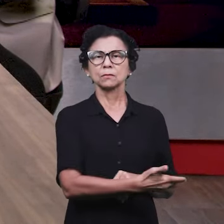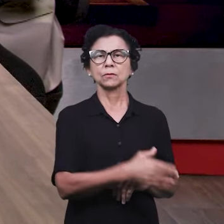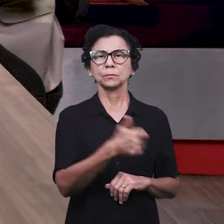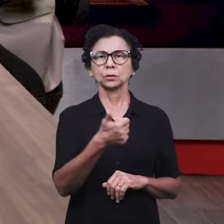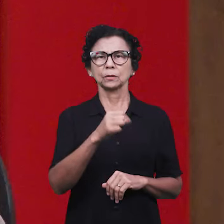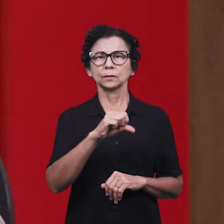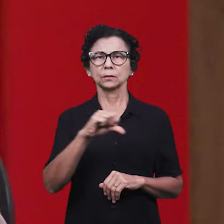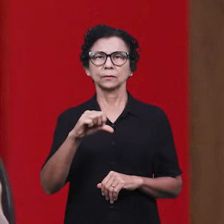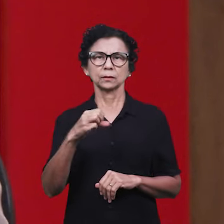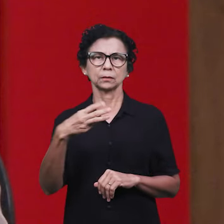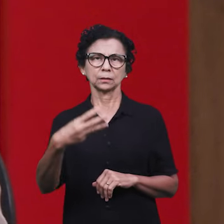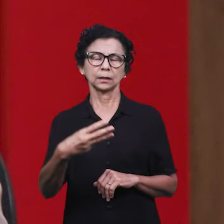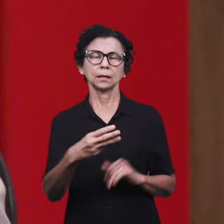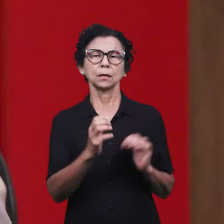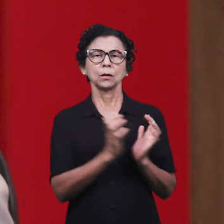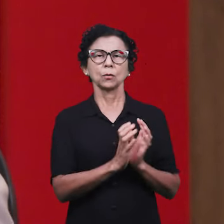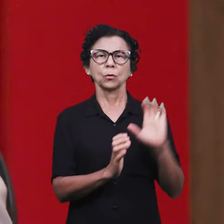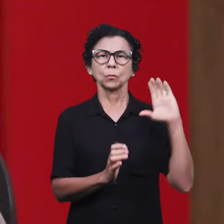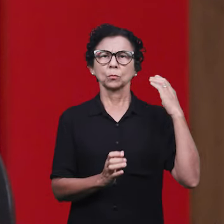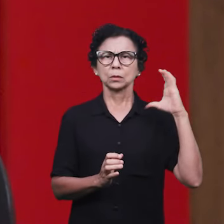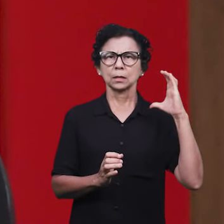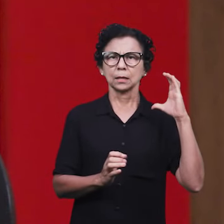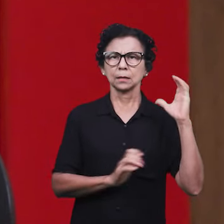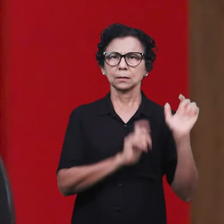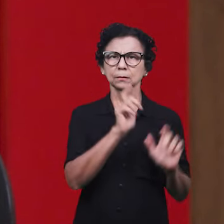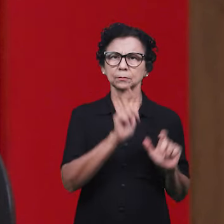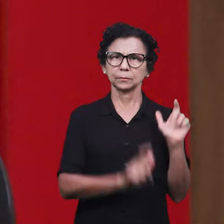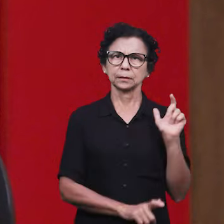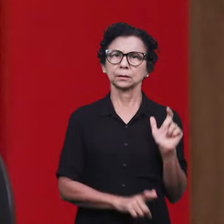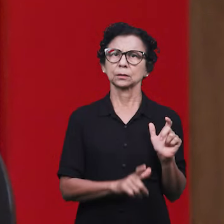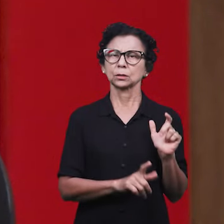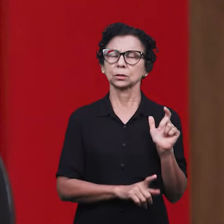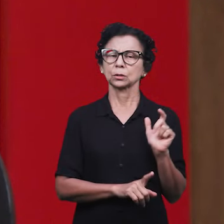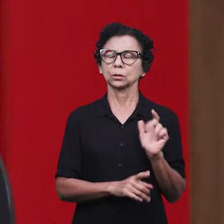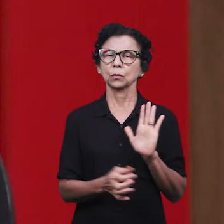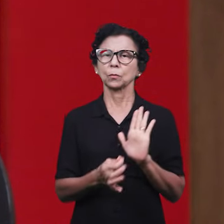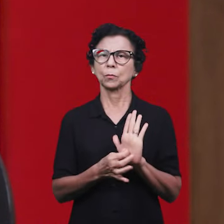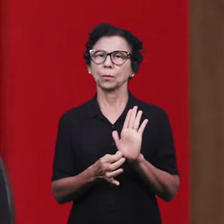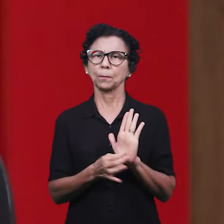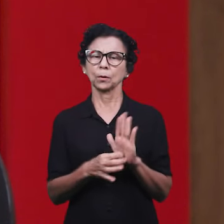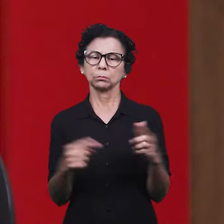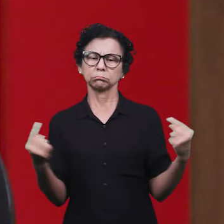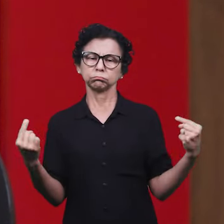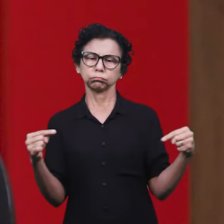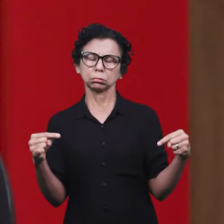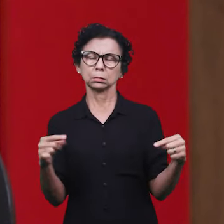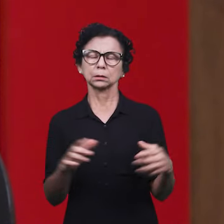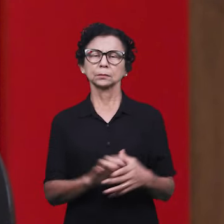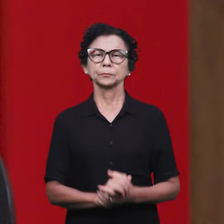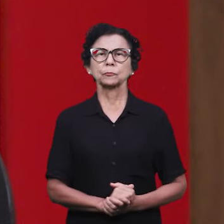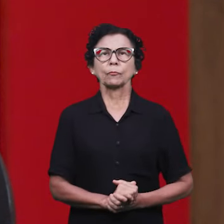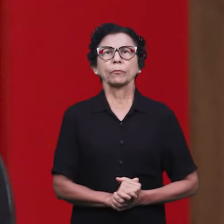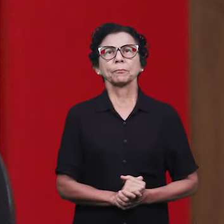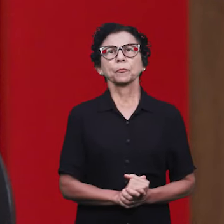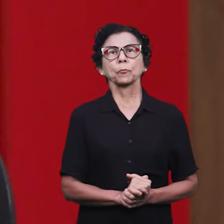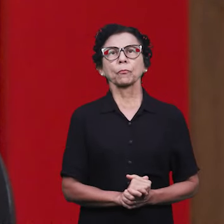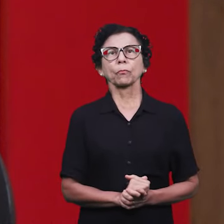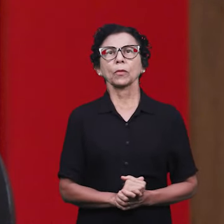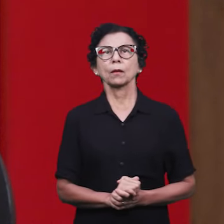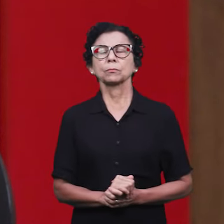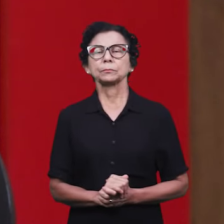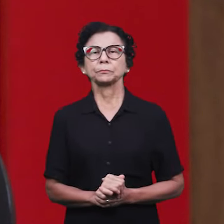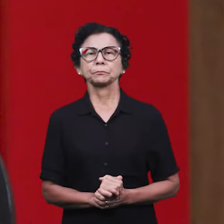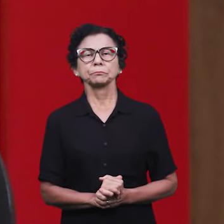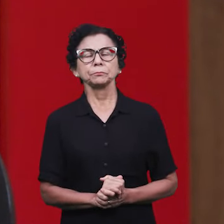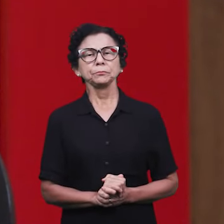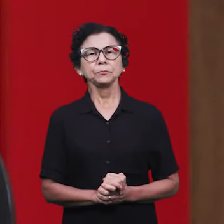grupo de cientistas, né? Se reuniu com o propósito de questionar, como o Willer colocou, a teoria da evolução, a teoria